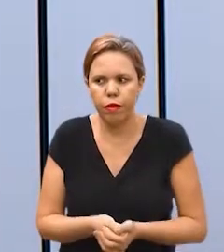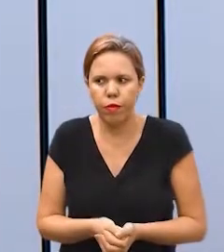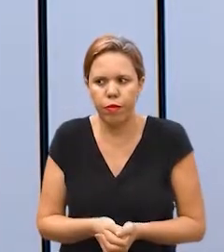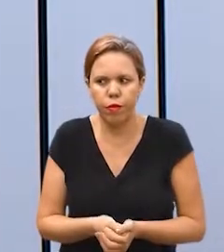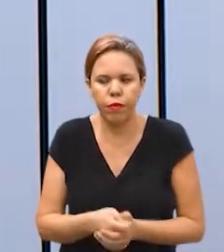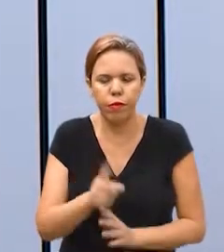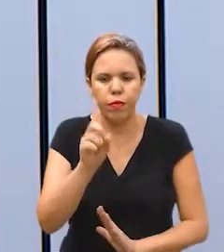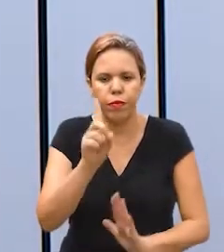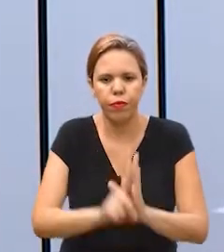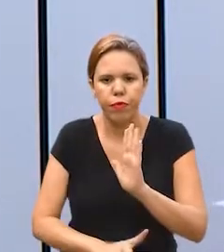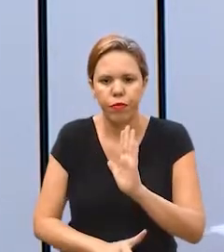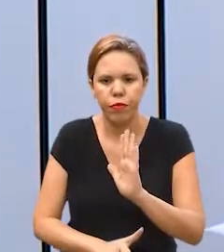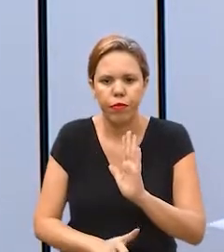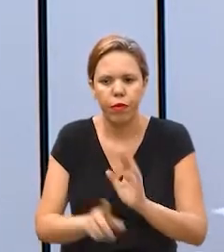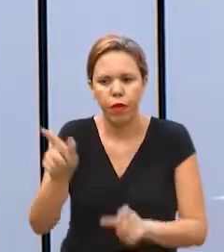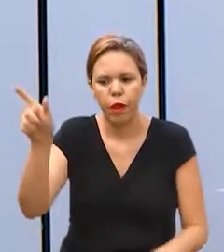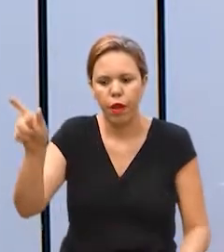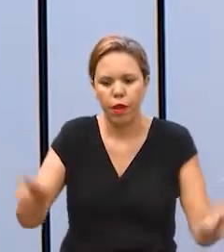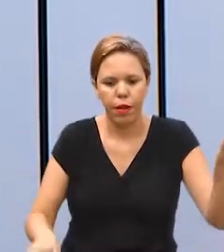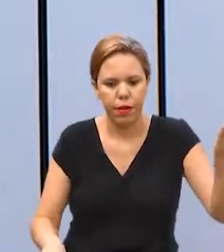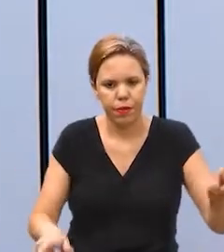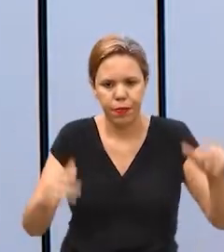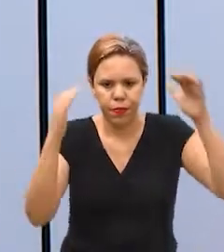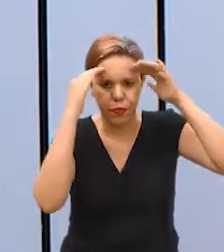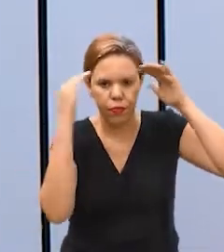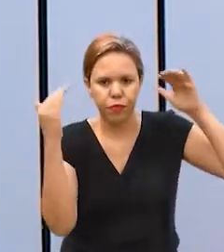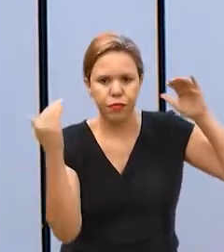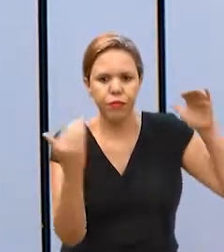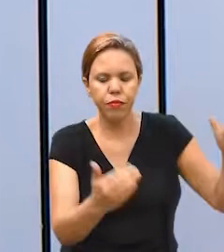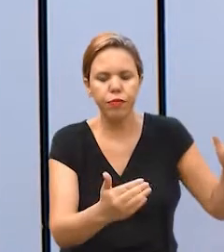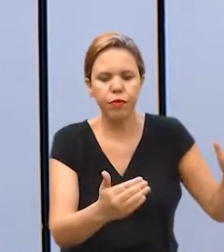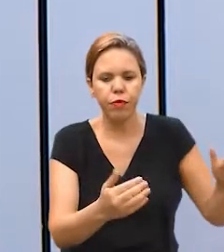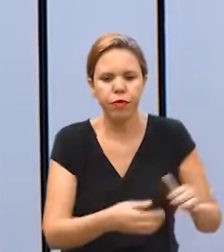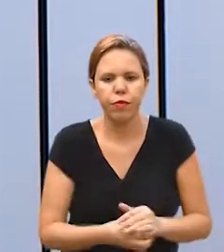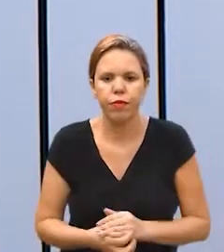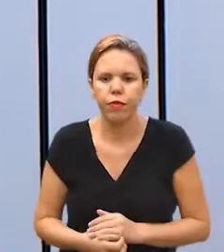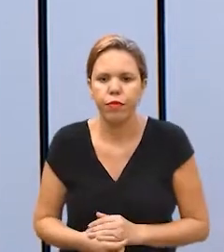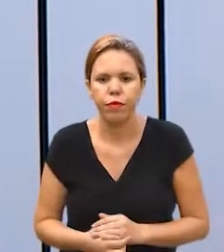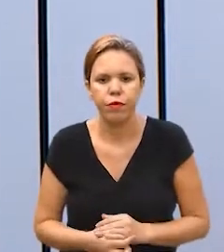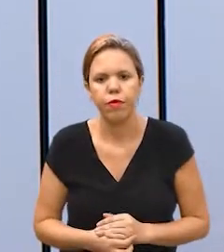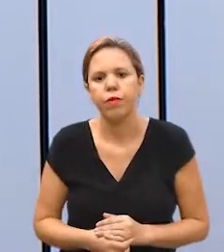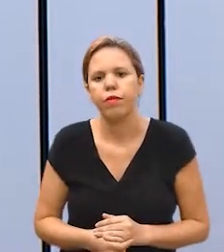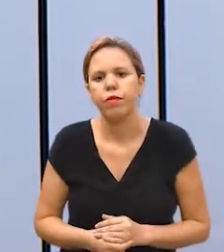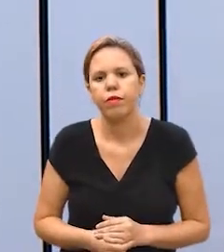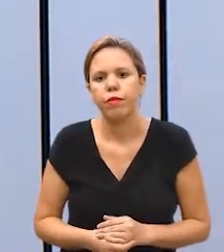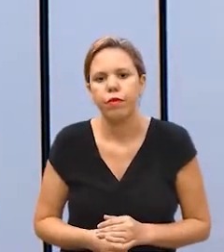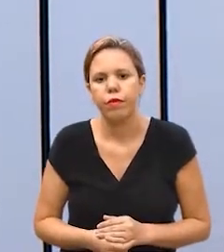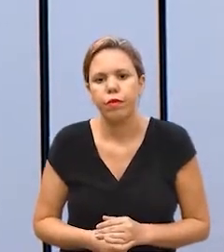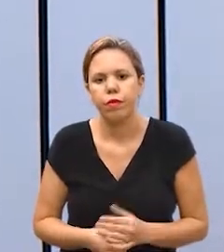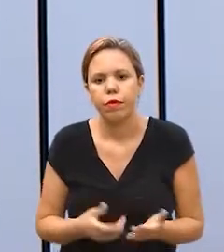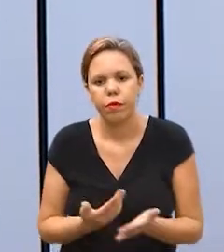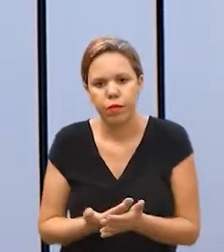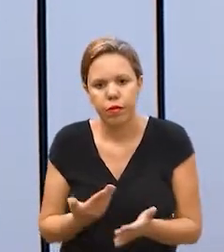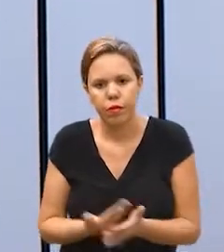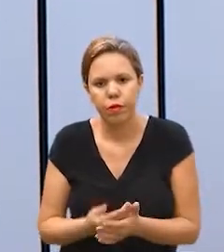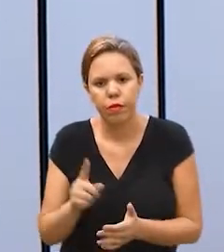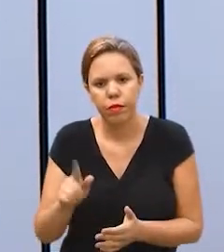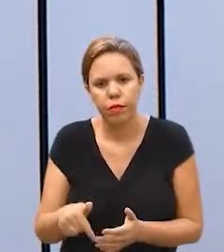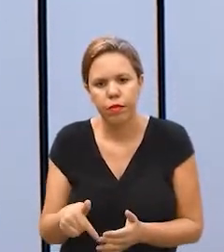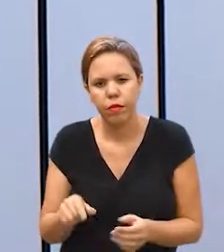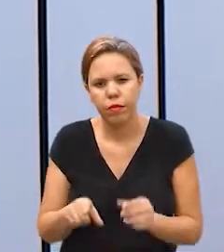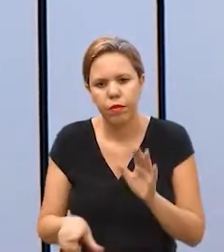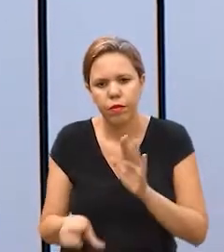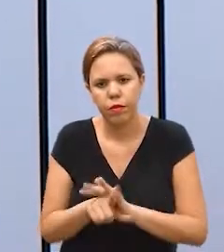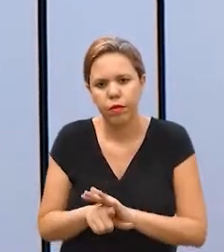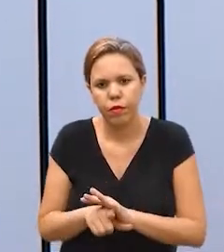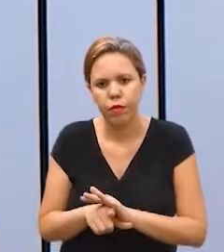desse direito para que a pessoa possa cumprir o ensino cumprir a escolarização que é prevista na